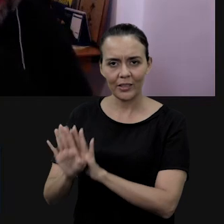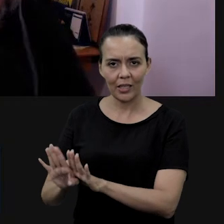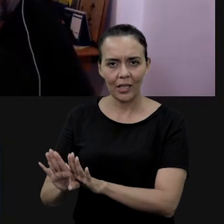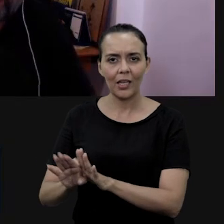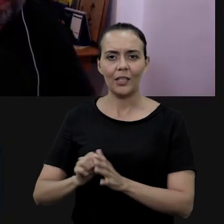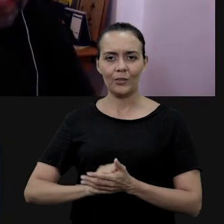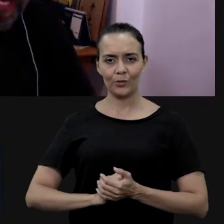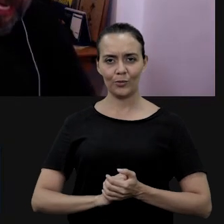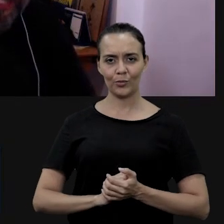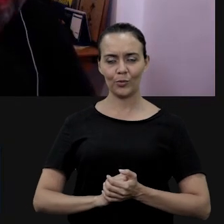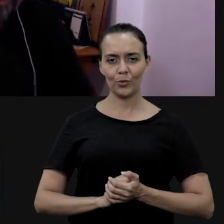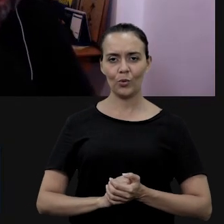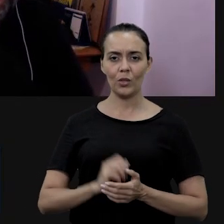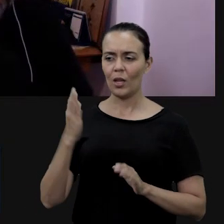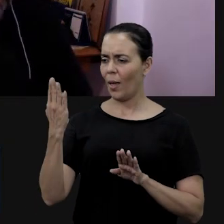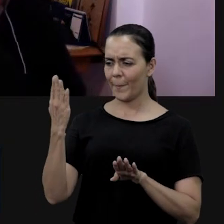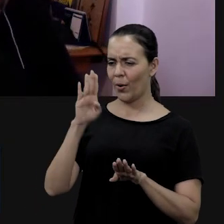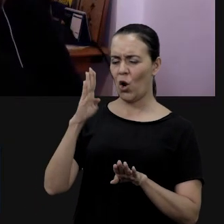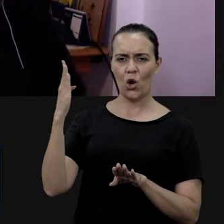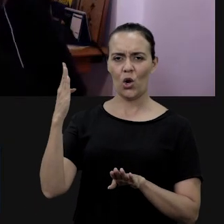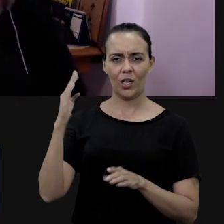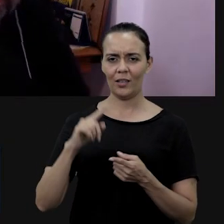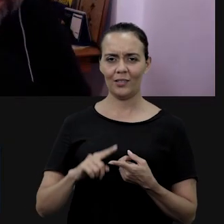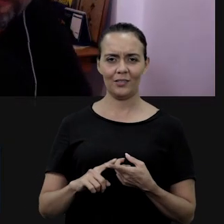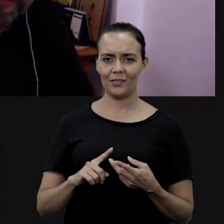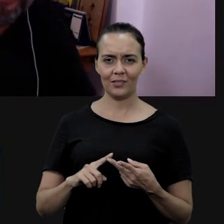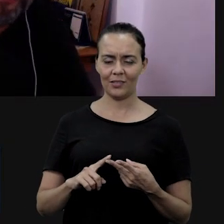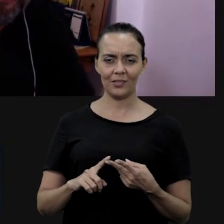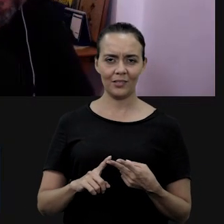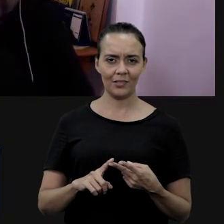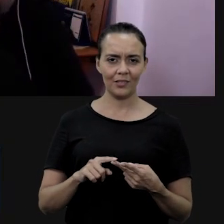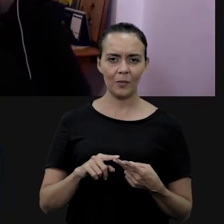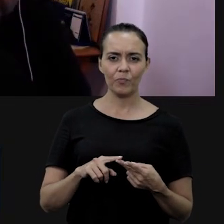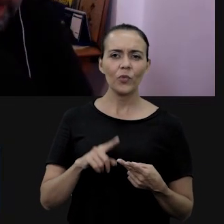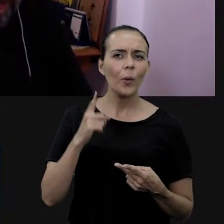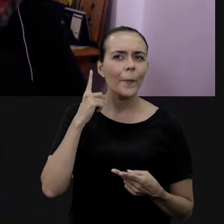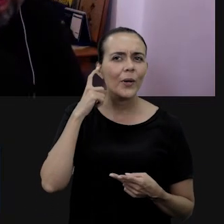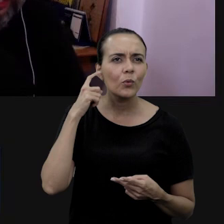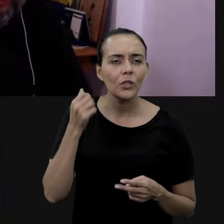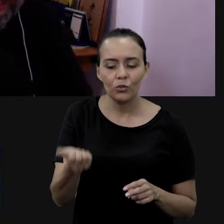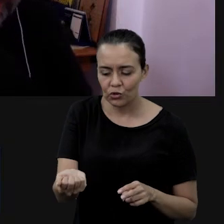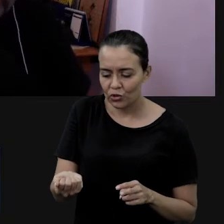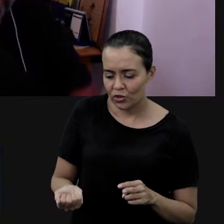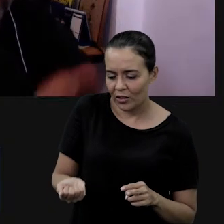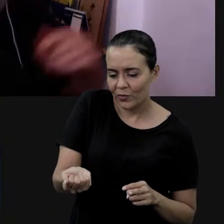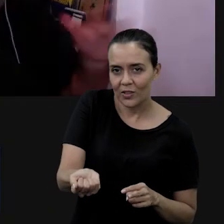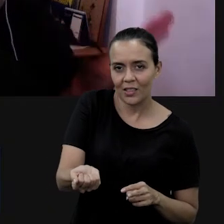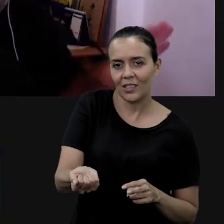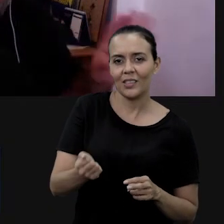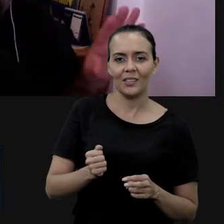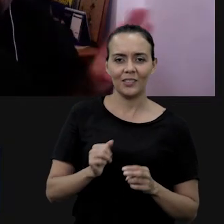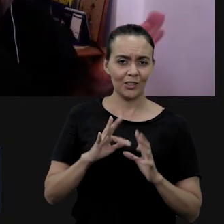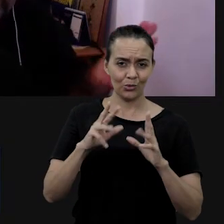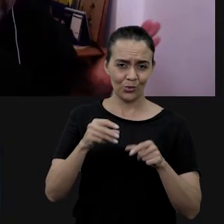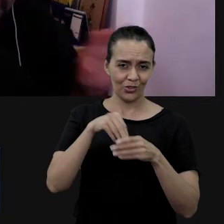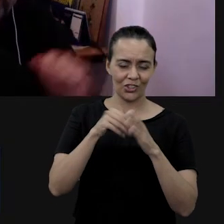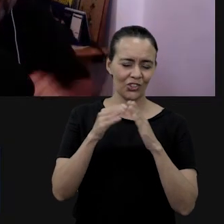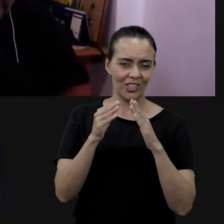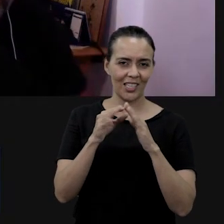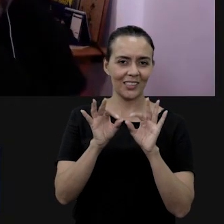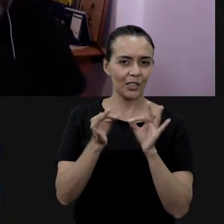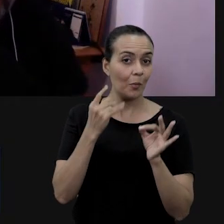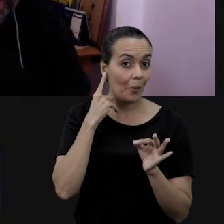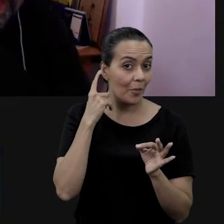Você disse, até um passo, uma porta, um barulho de porta, esses barulhinhos de gaveta, enfim, coisas